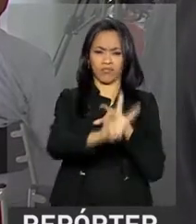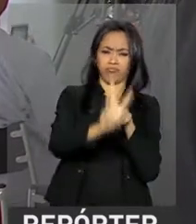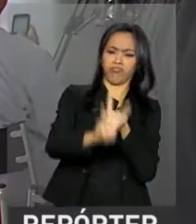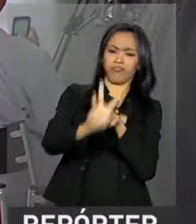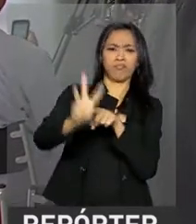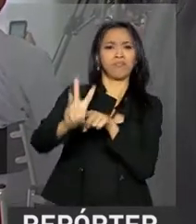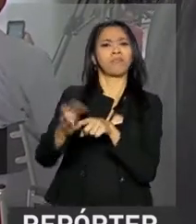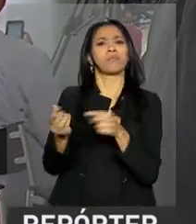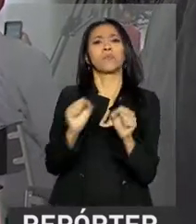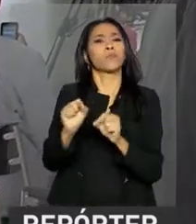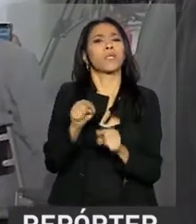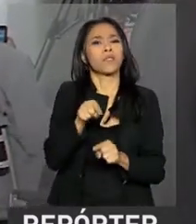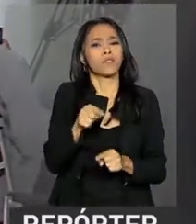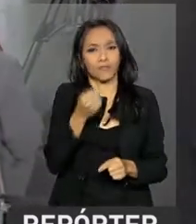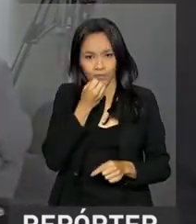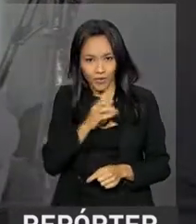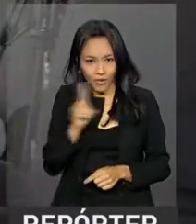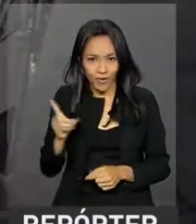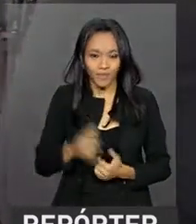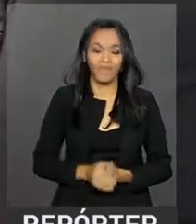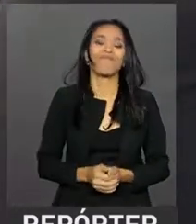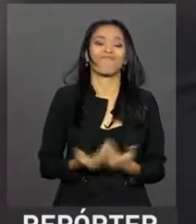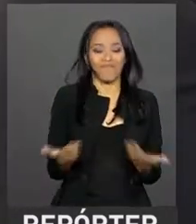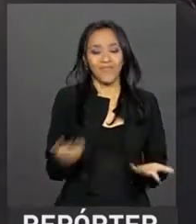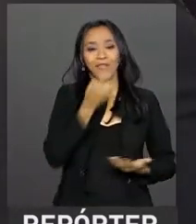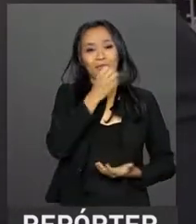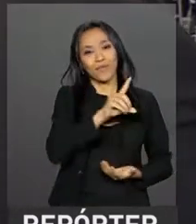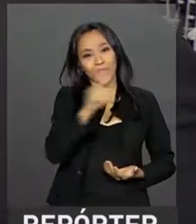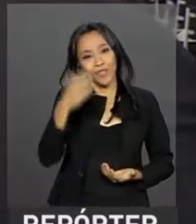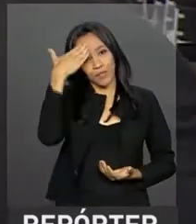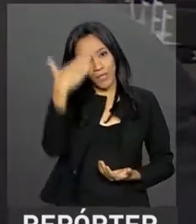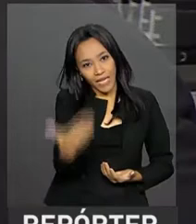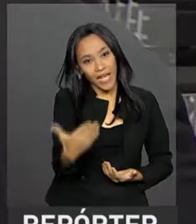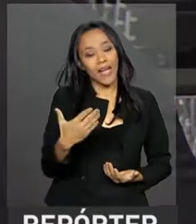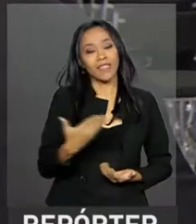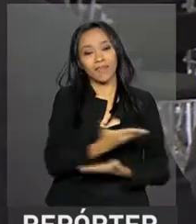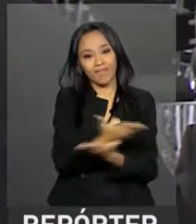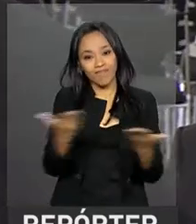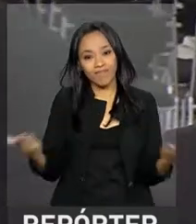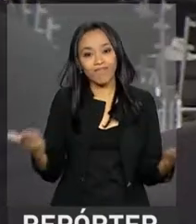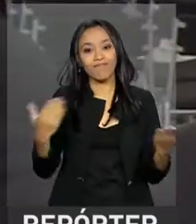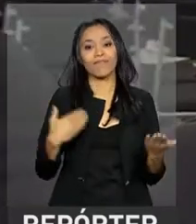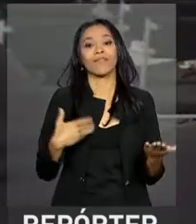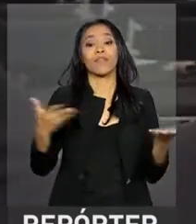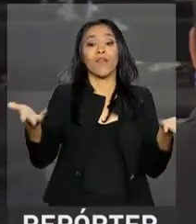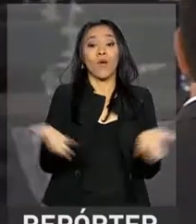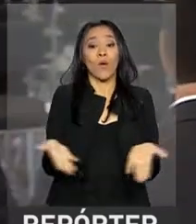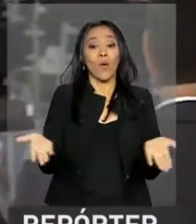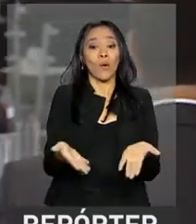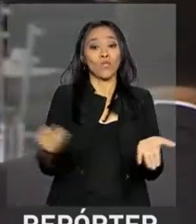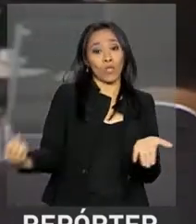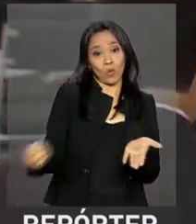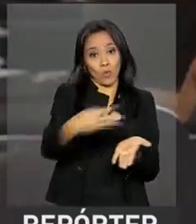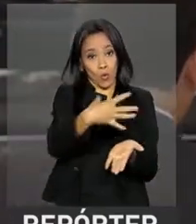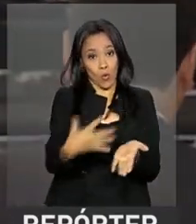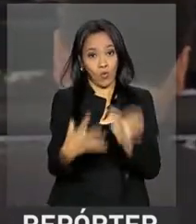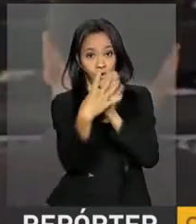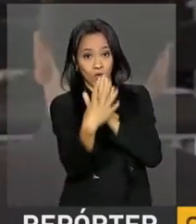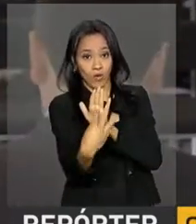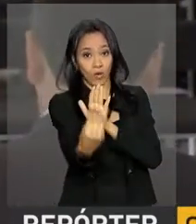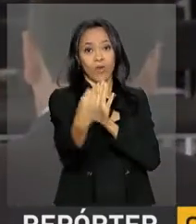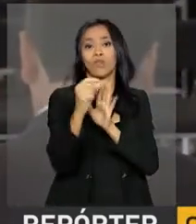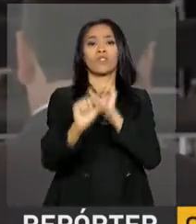primeira fase do Portal Único. Bom dia. Bom dia, obrigada a vocês. O anúncio que de hoje, do novo processo de